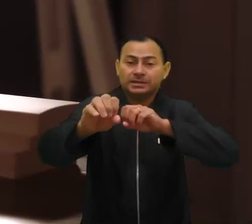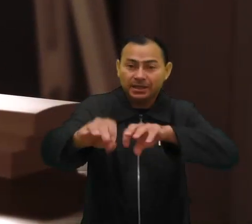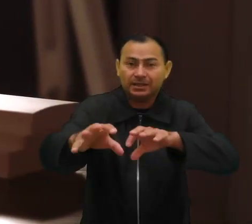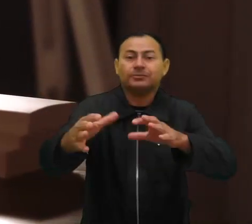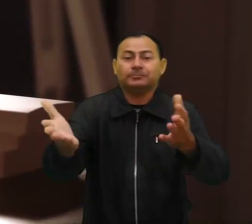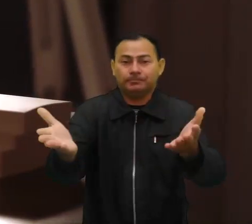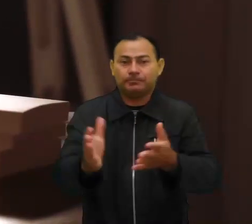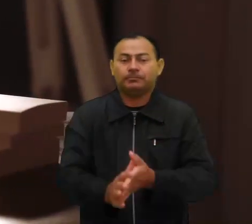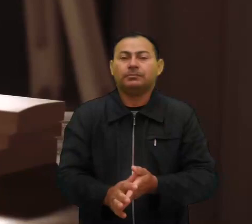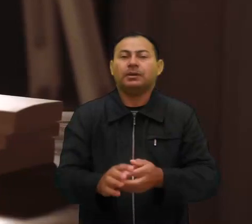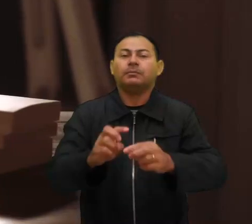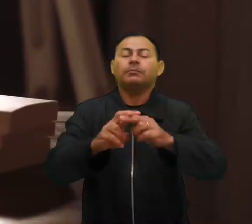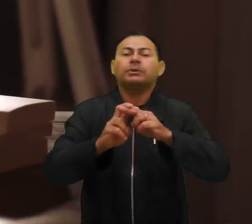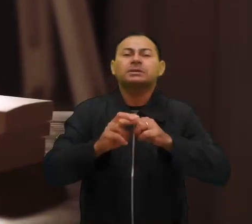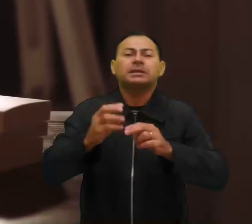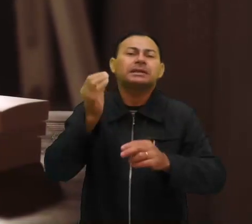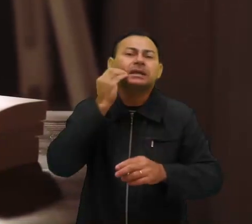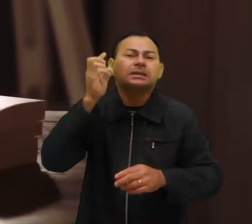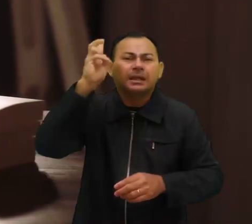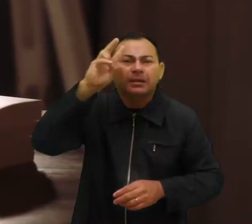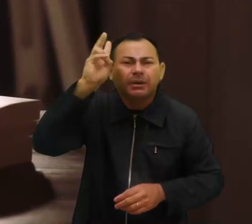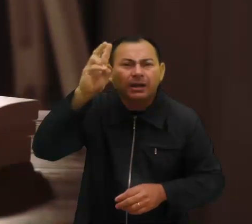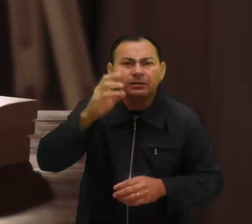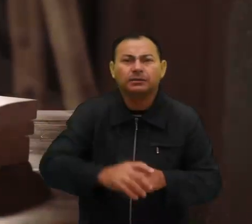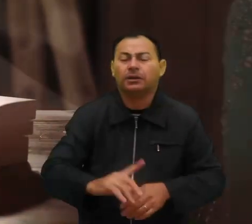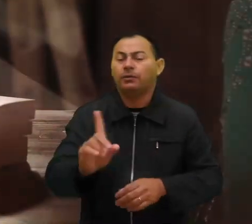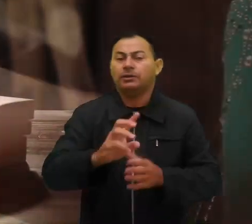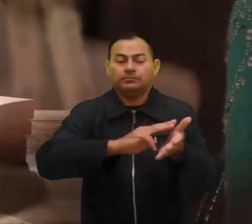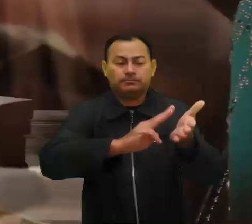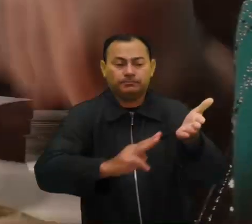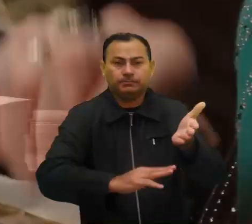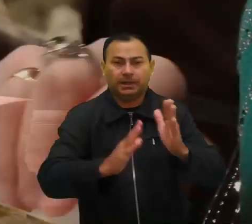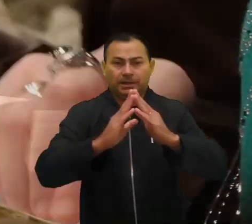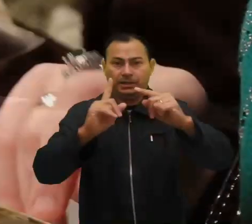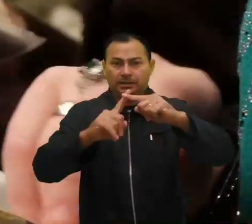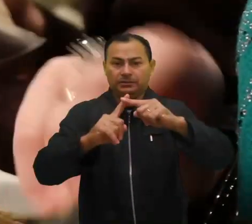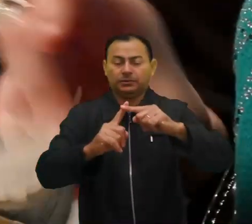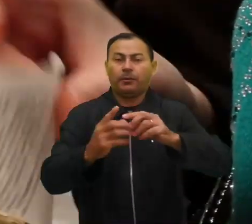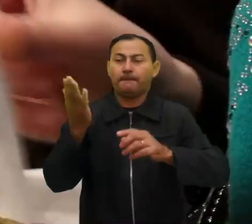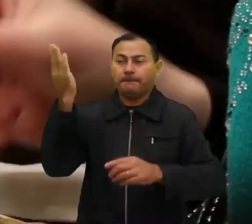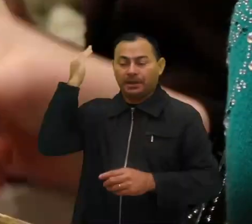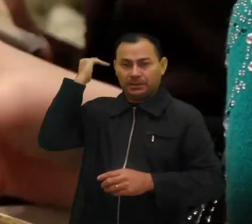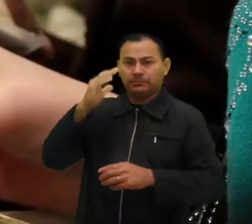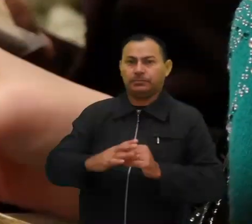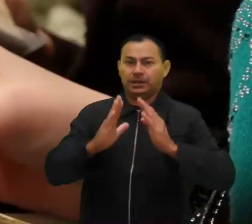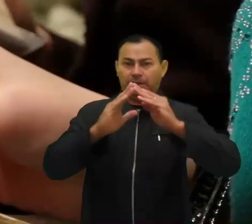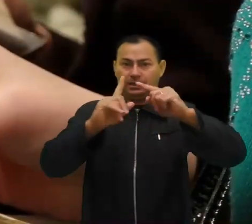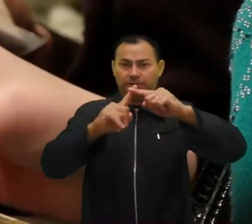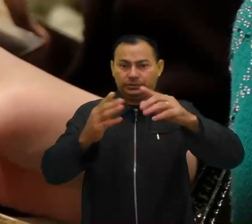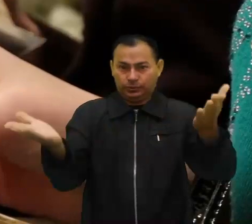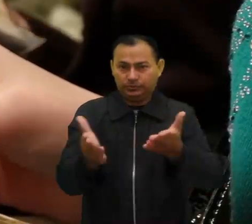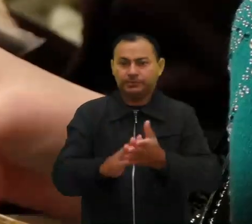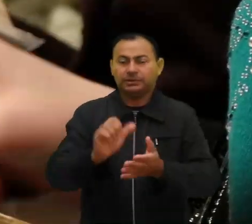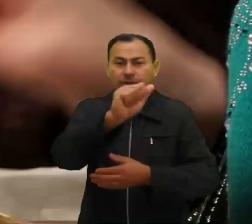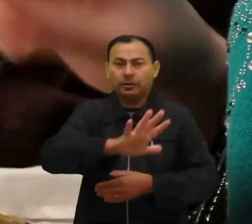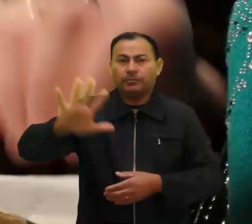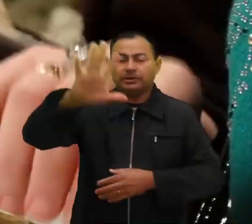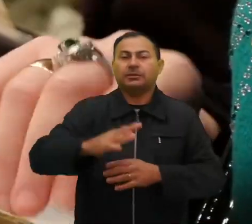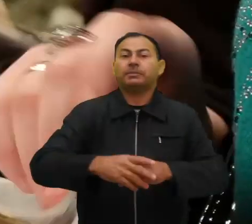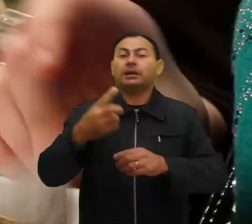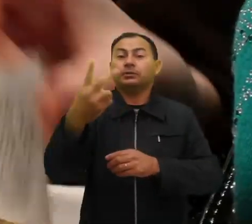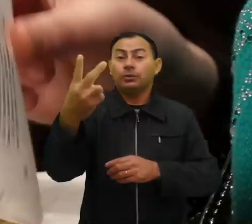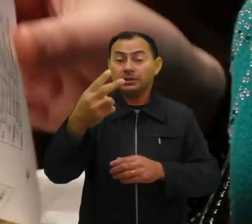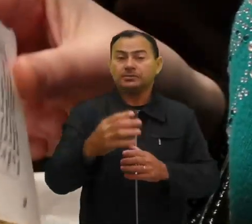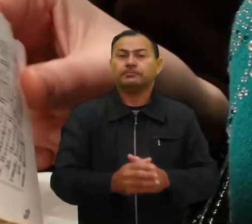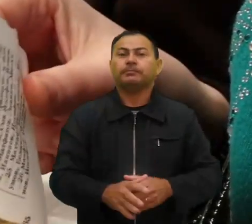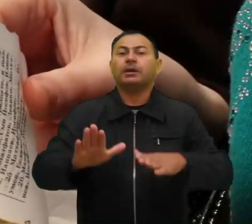ensino. Procure se lembrar que não é uma questão de ser uma mensagem para a igreja que ficou no passado ou para a igreja de hoje. Geralmente são para as